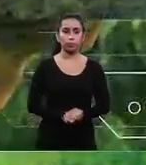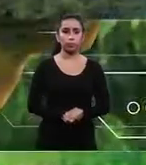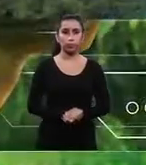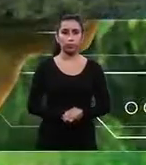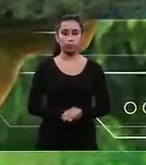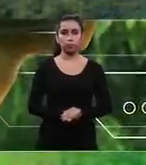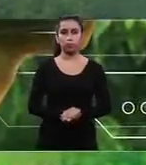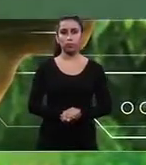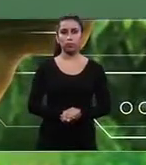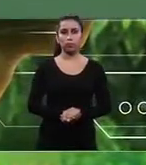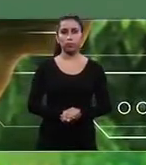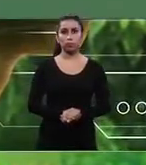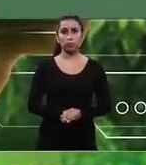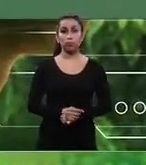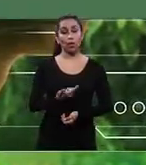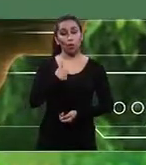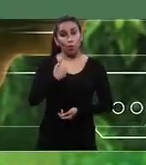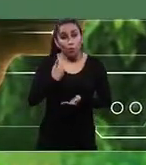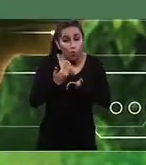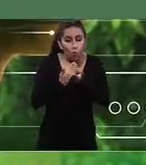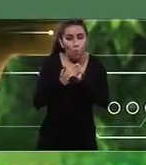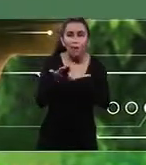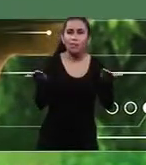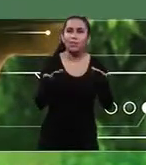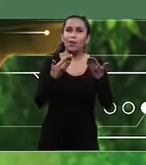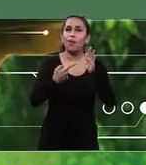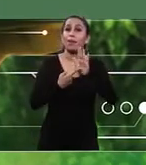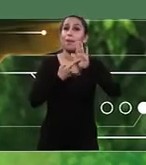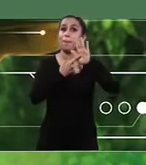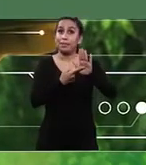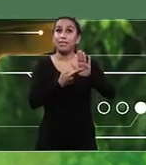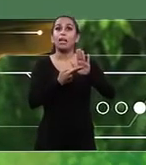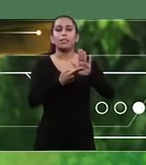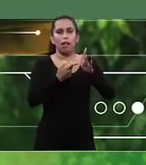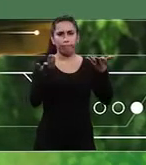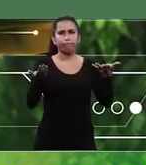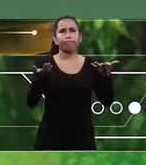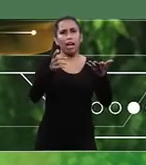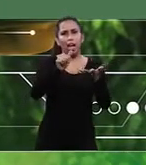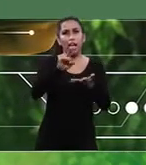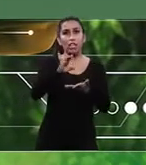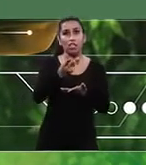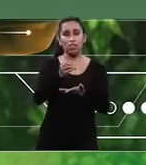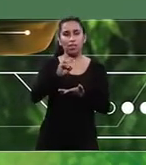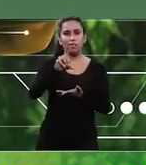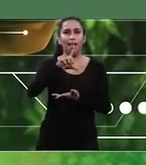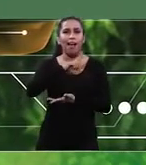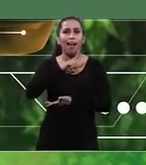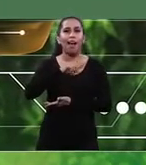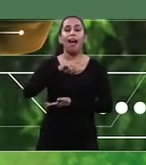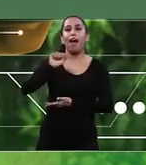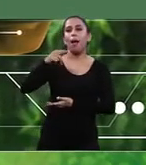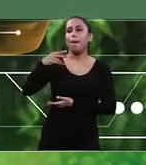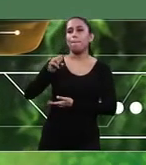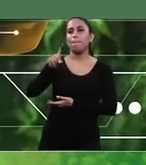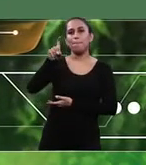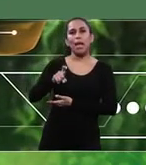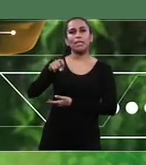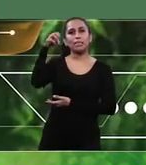E aí já começo apresentando a Agência Brasileira de Promoção de Exportações e Investimentos, a Apex Brasil, que